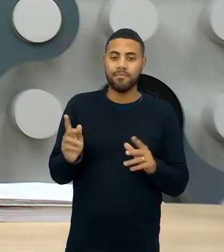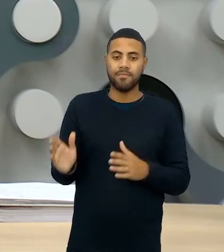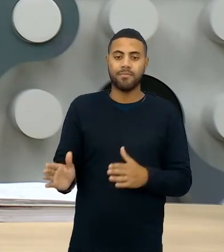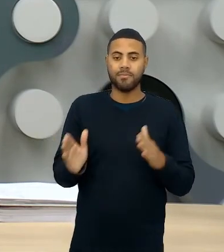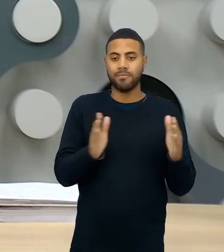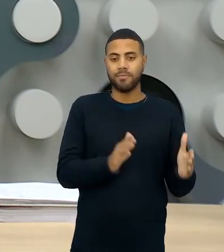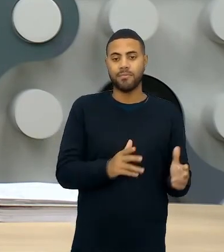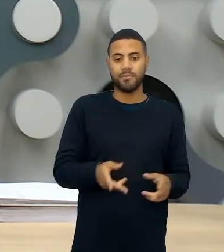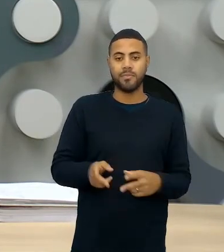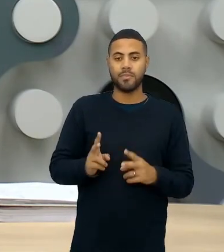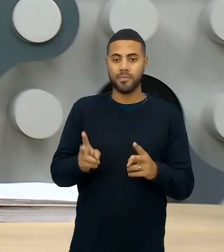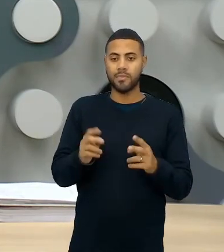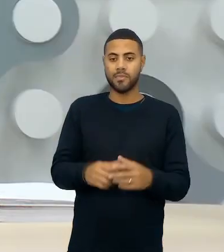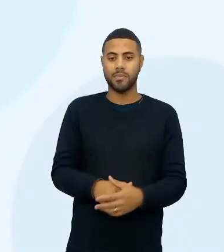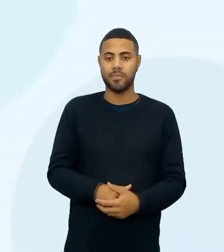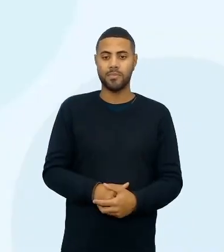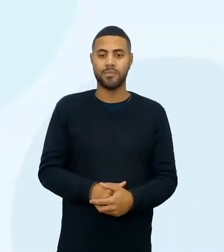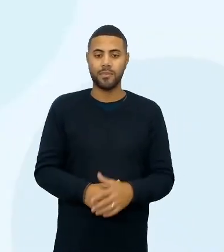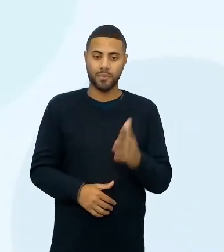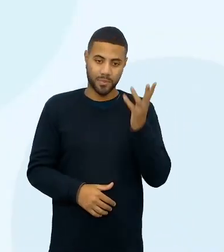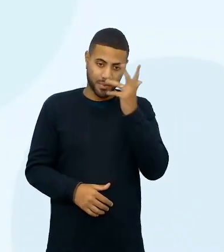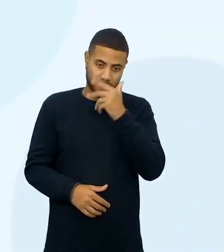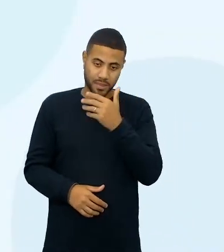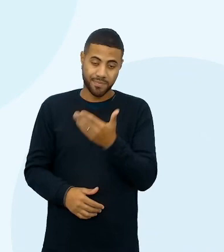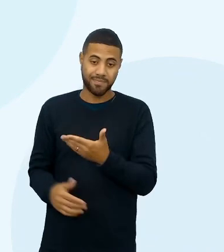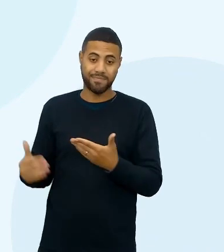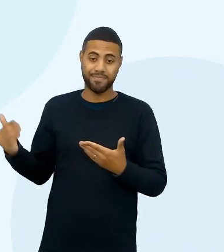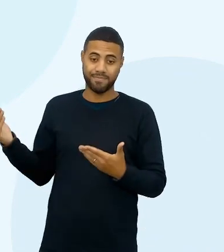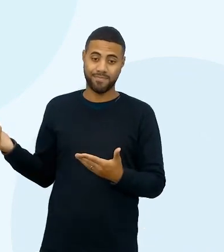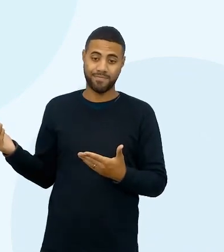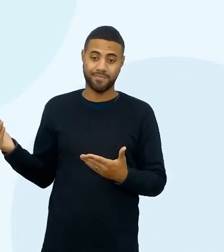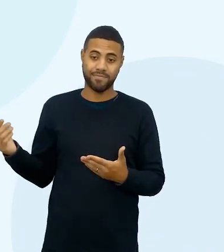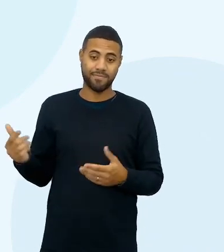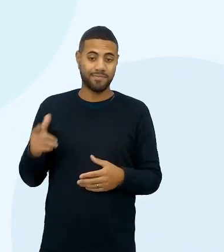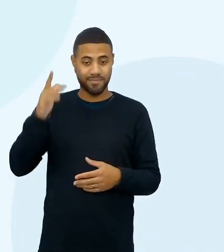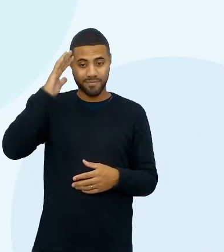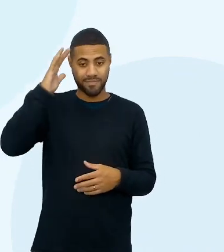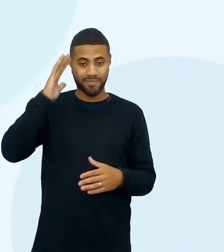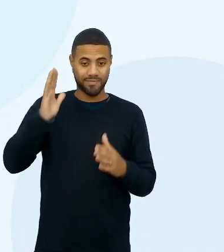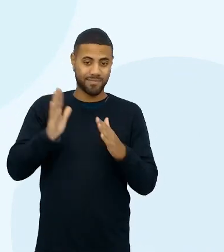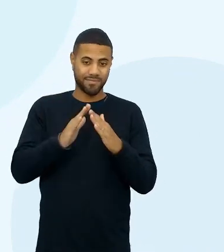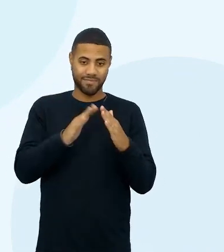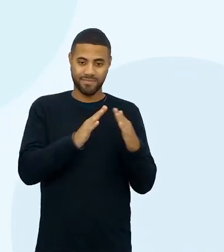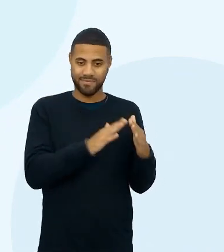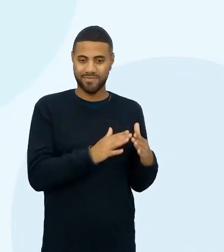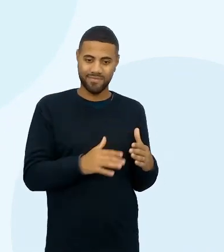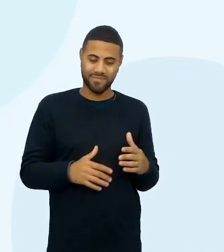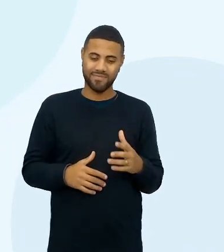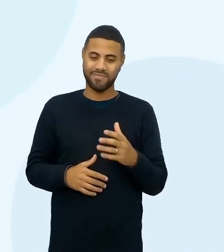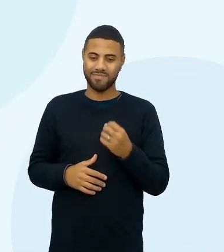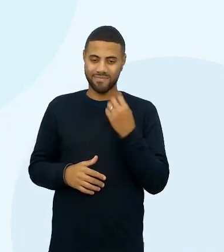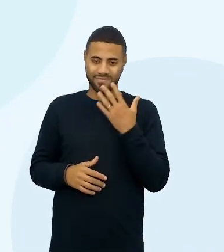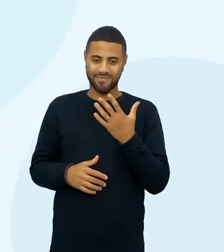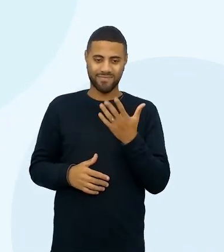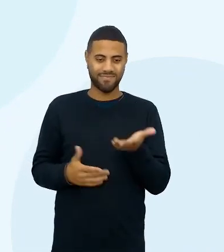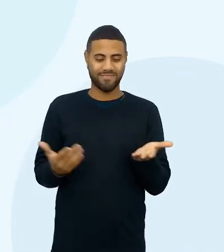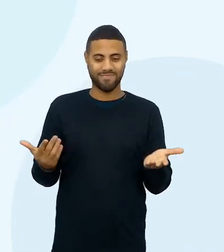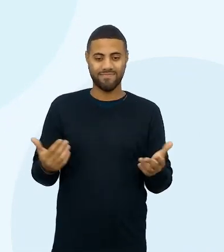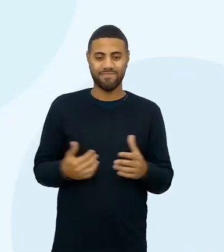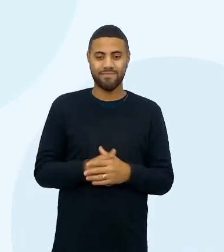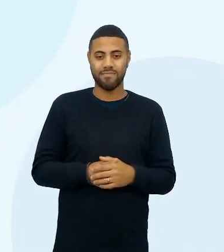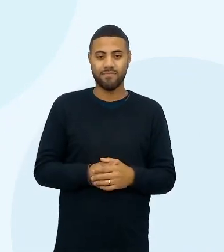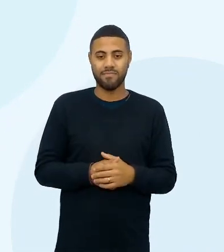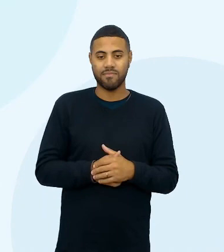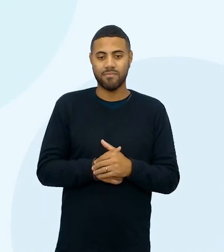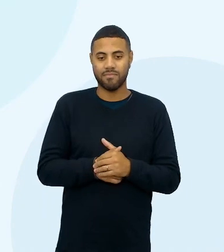Vamos dar seguimento, olha que bonitinho, né? Se fosse assim, em casa organizadinho, seria tão bom, né?